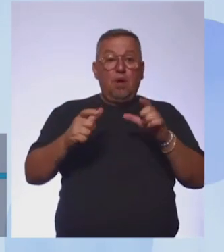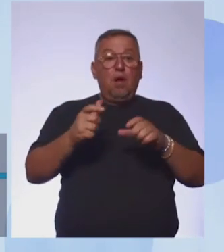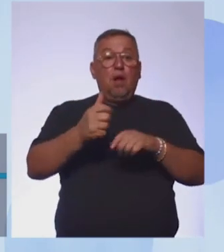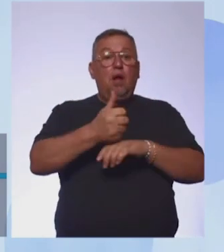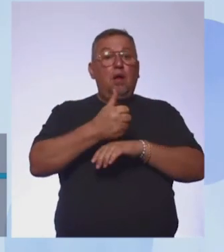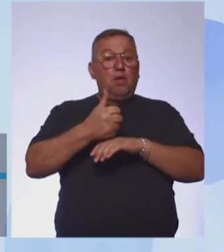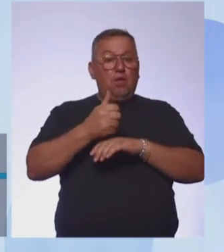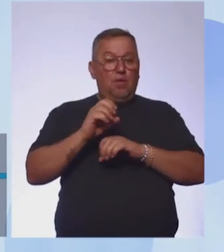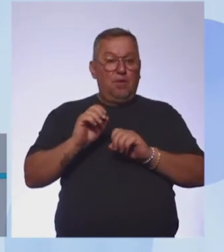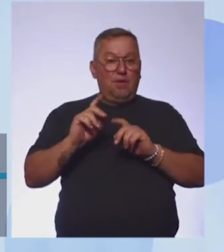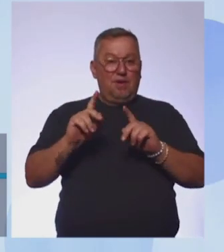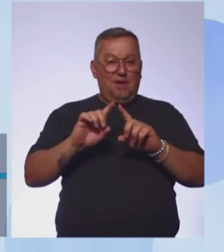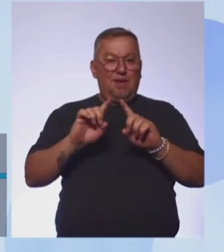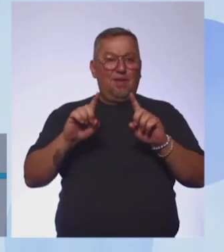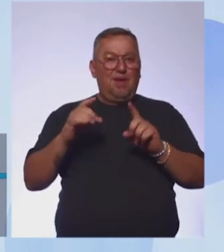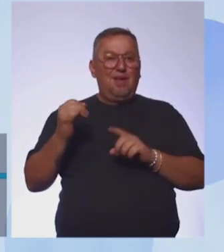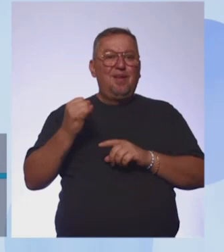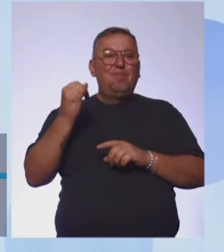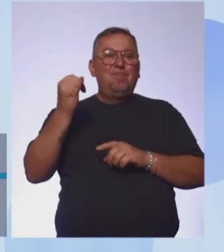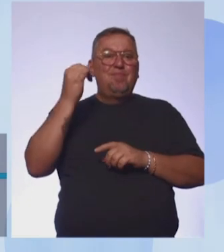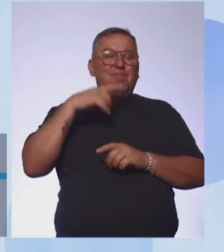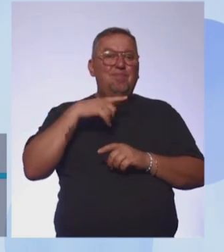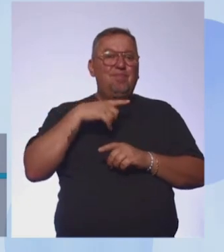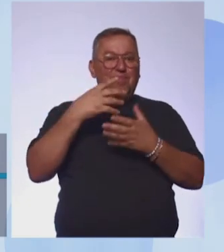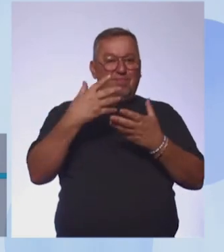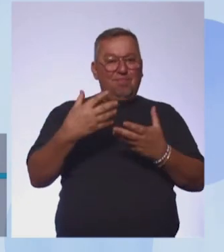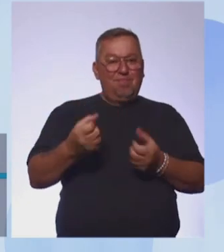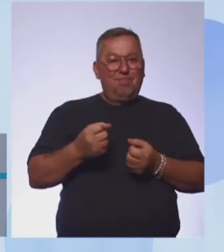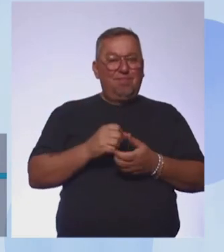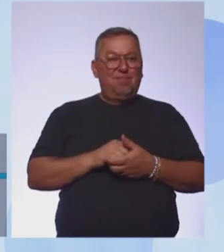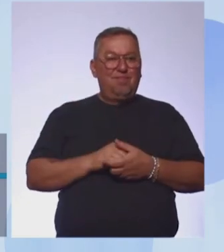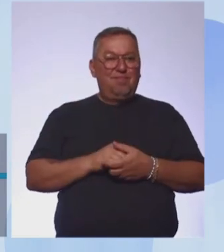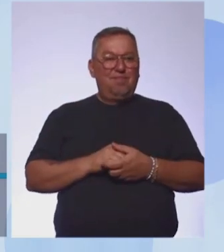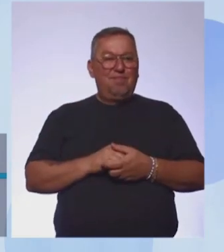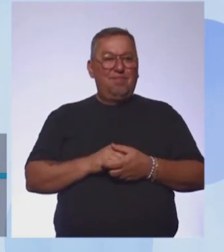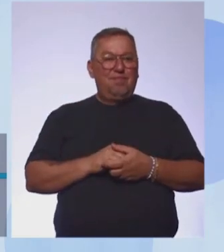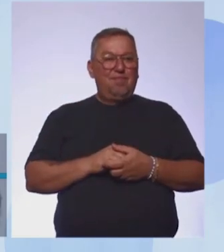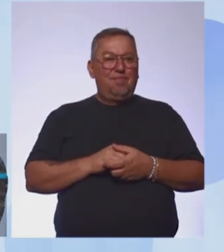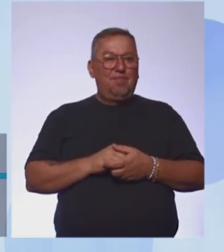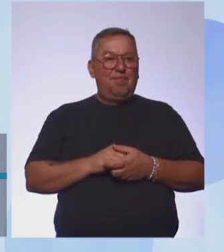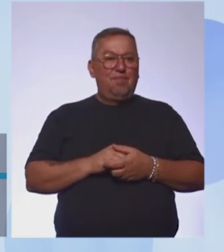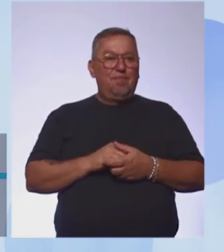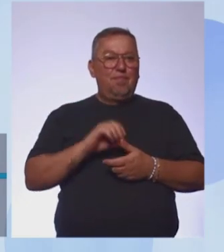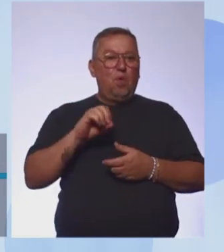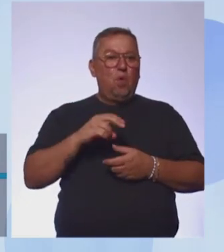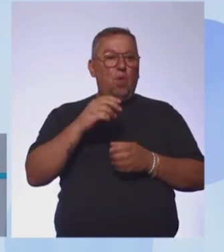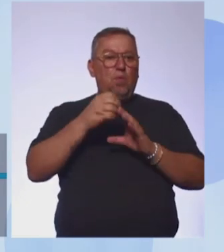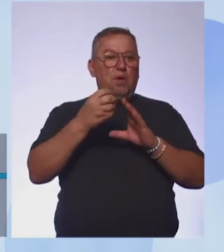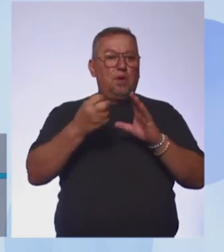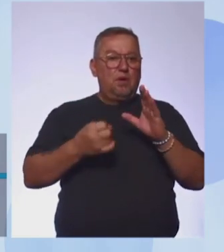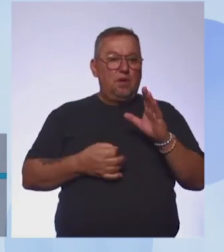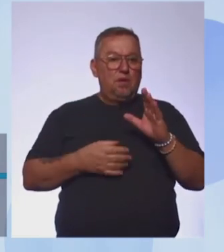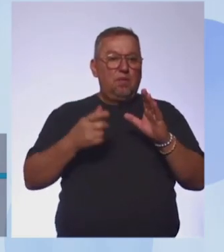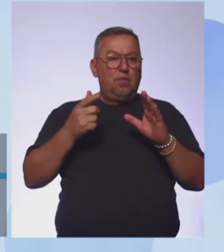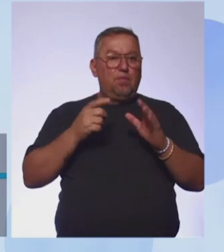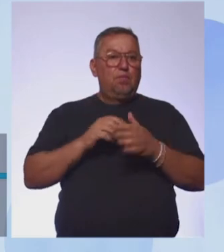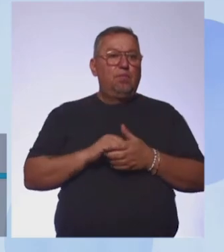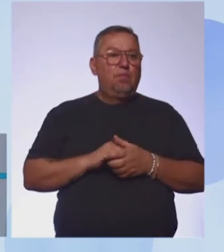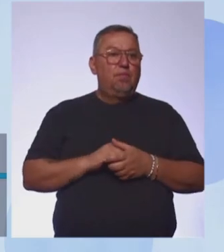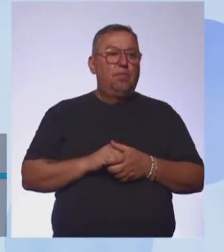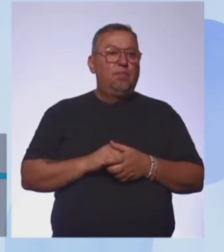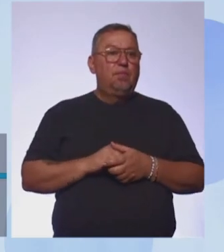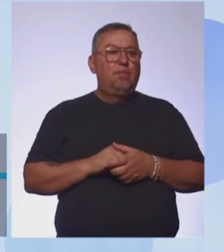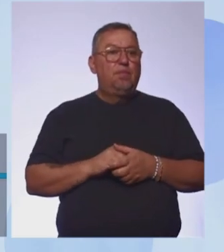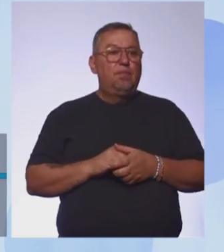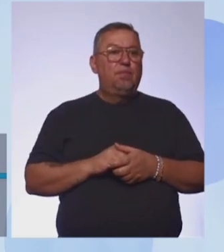certo? Essa é a importância, essa seria aí a aceitabilidade, né? Se a gente fosse falar, né? Uma característica aí para aceitabilidade,